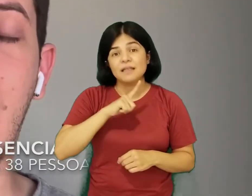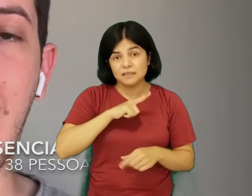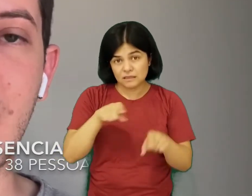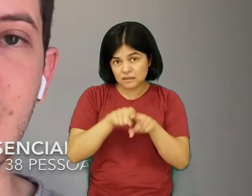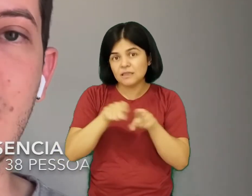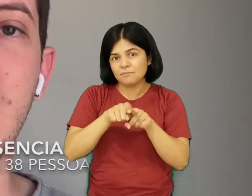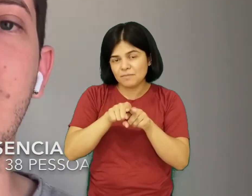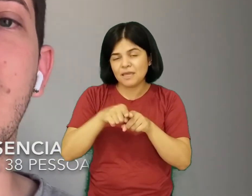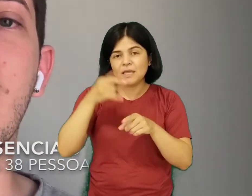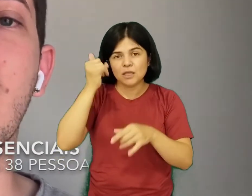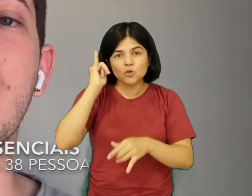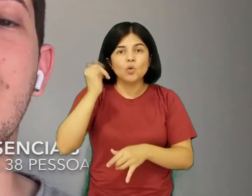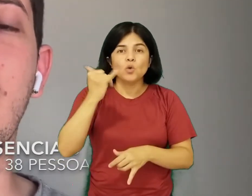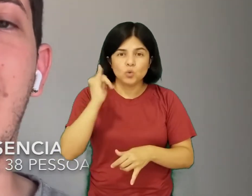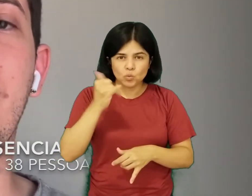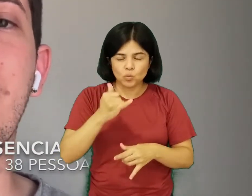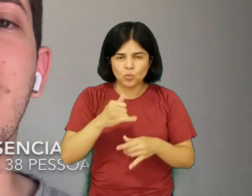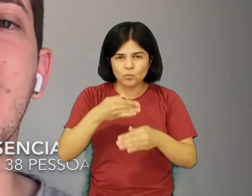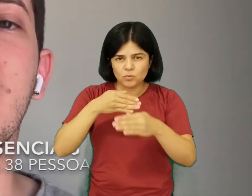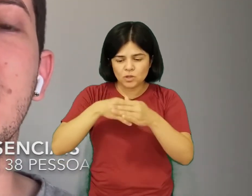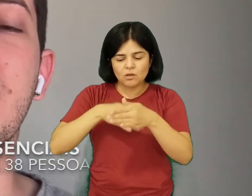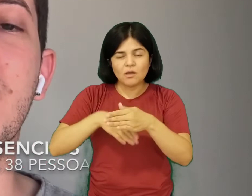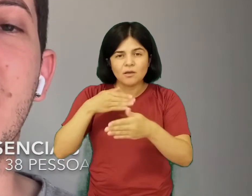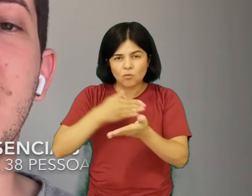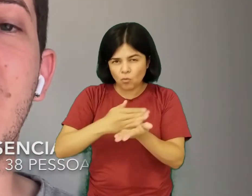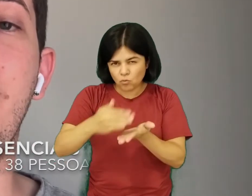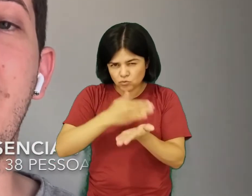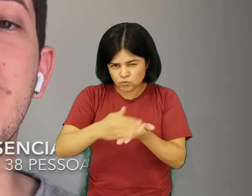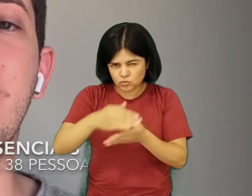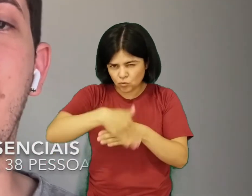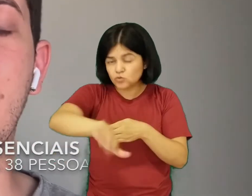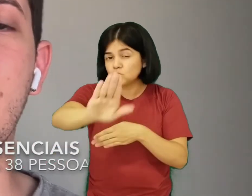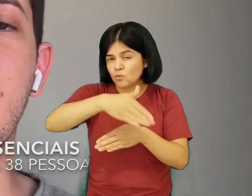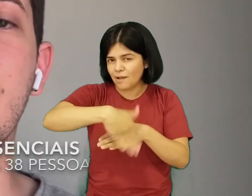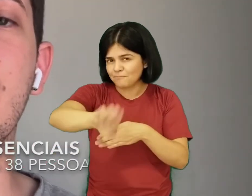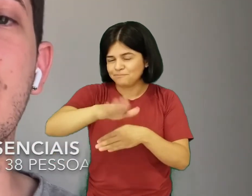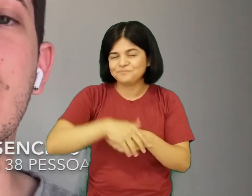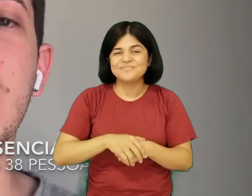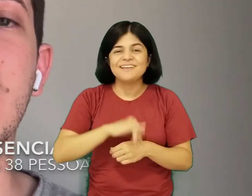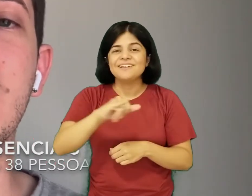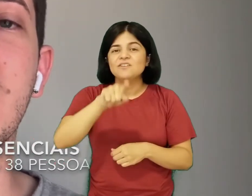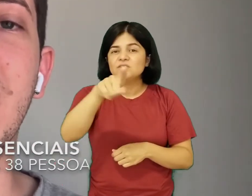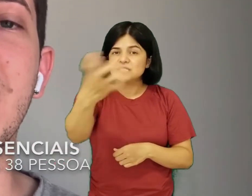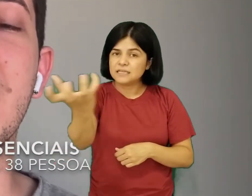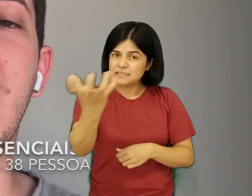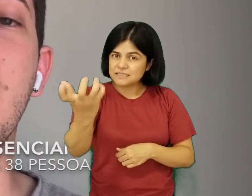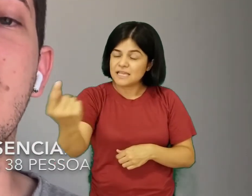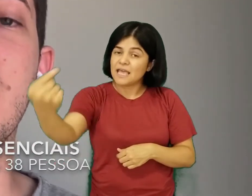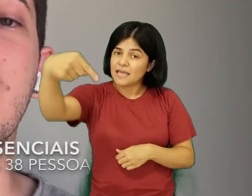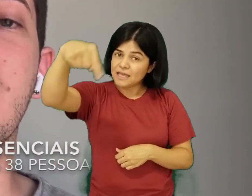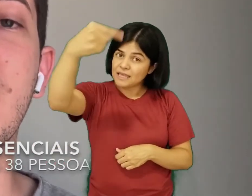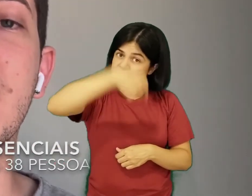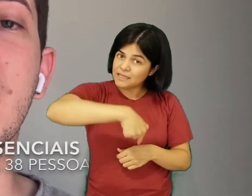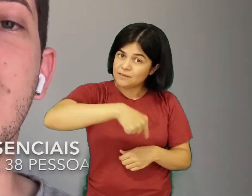vivo, claro, vão continuar. Se você quiser participar dos cultos, será